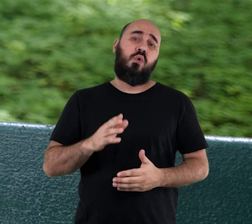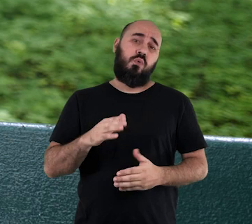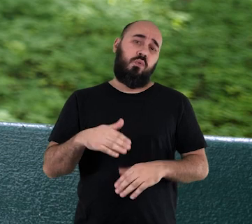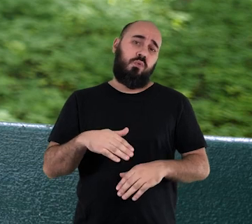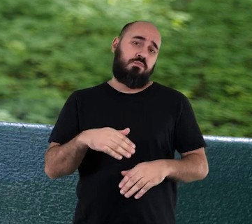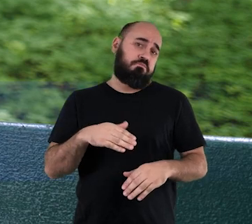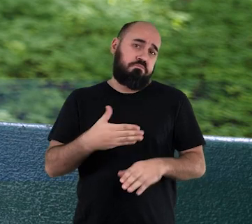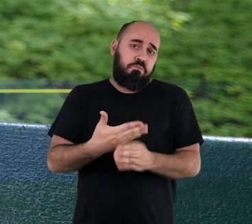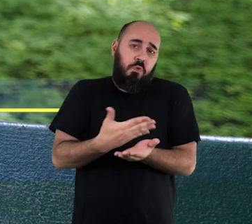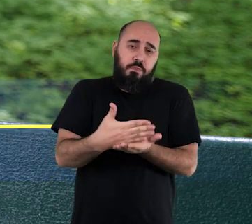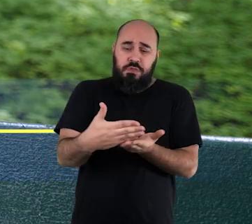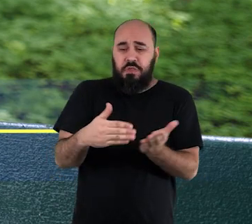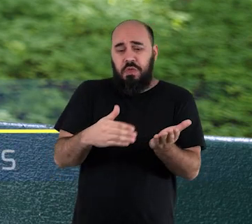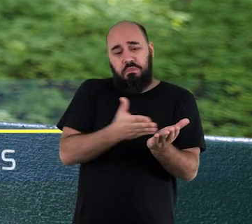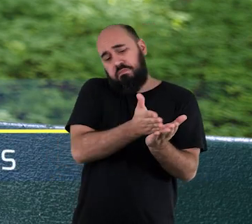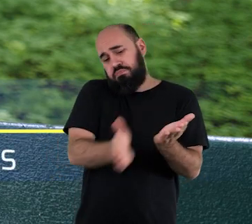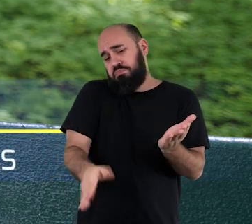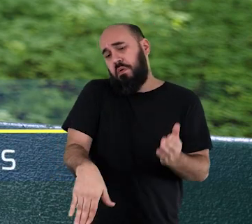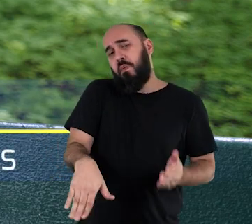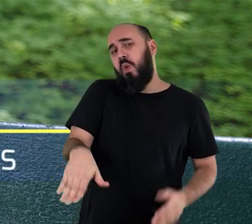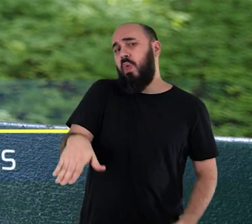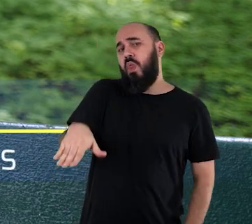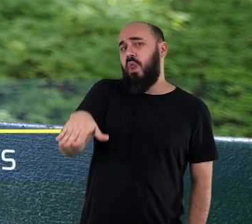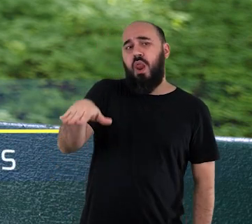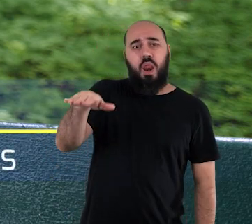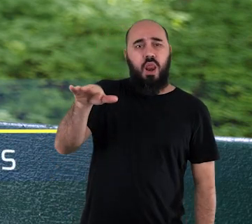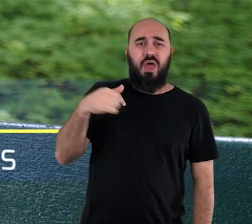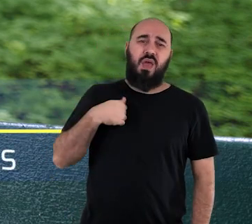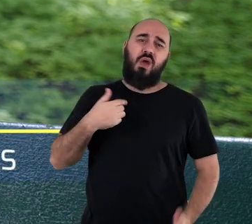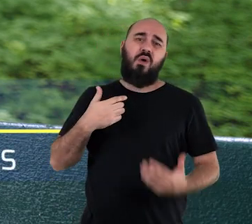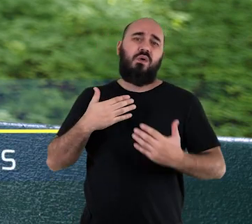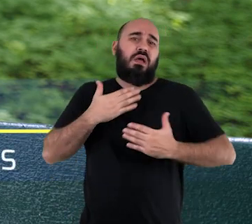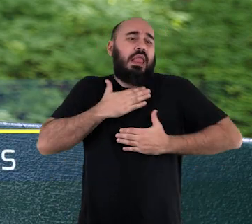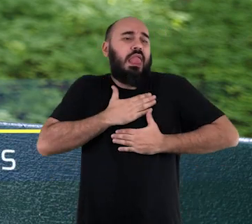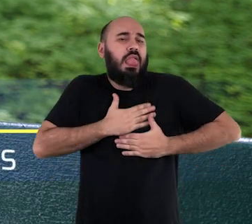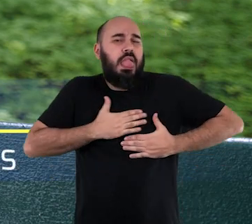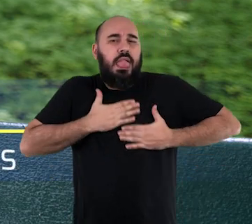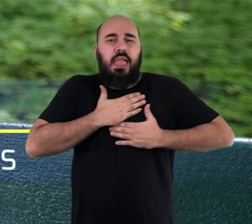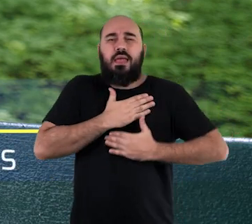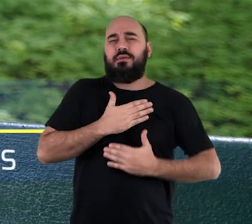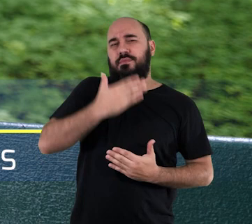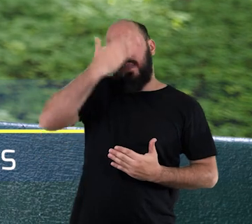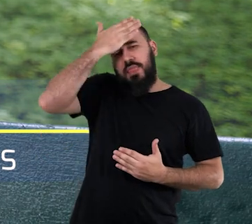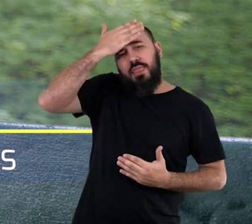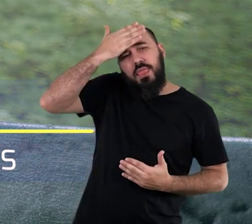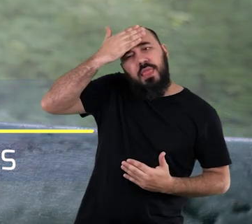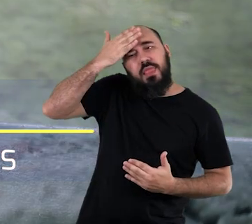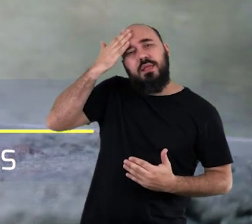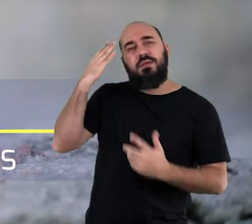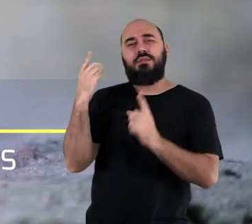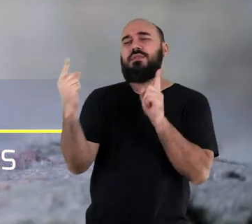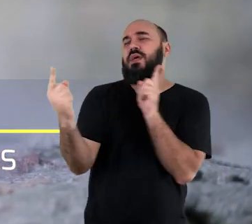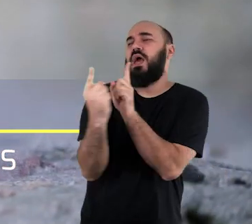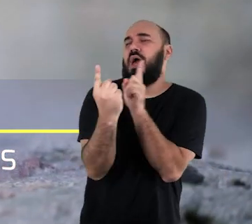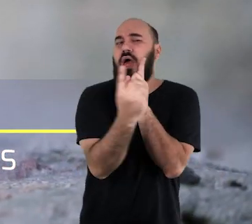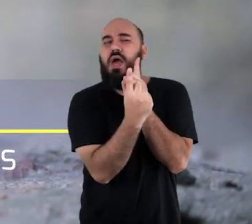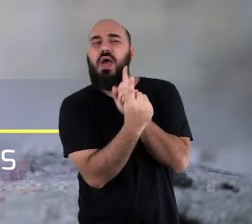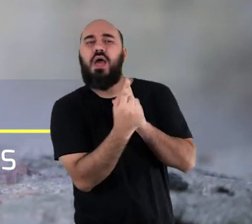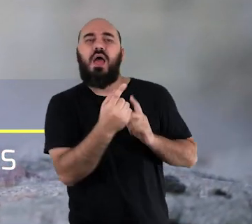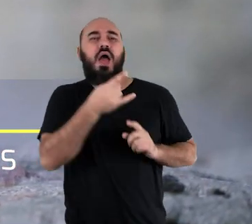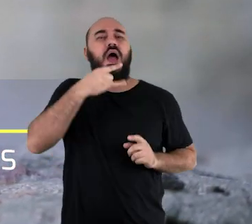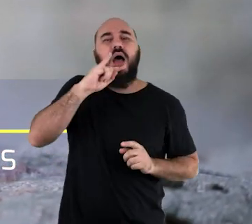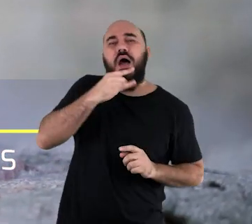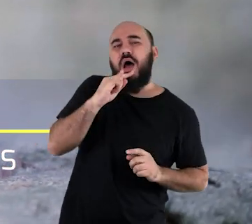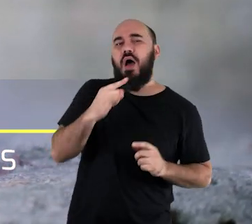igreja. Comecei a viver minha vida ao meu bel prazer. Comecei a me envolver com pessoas erradas, comecei a me envolver no